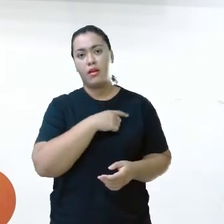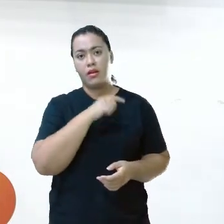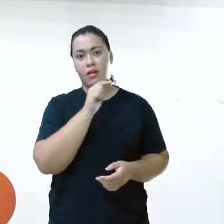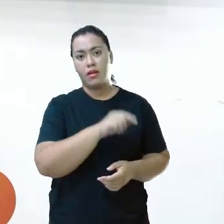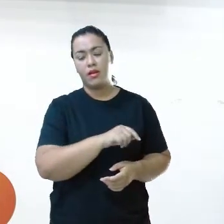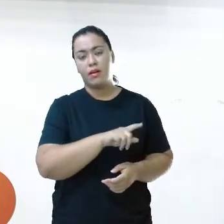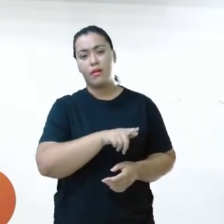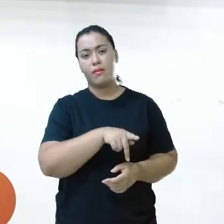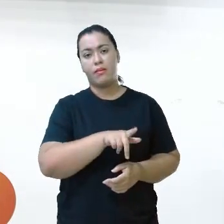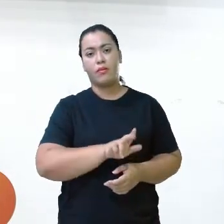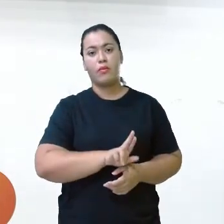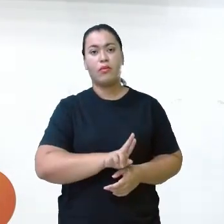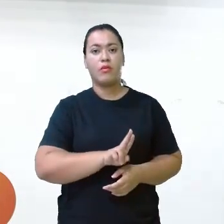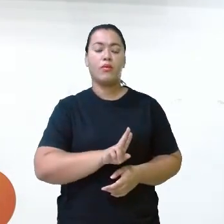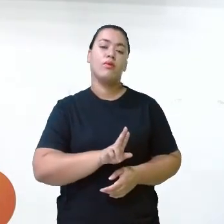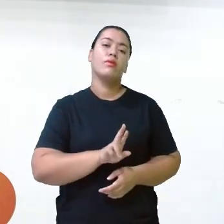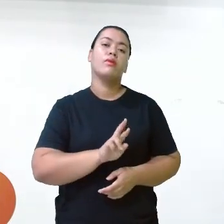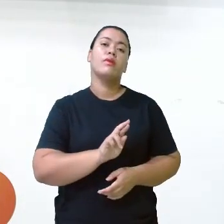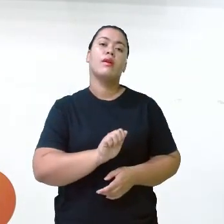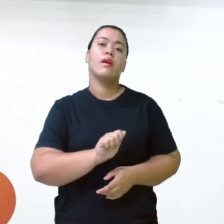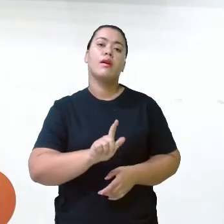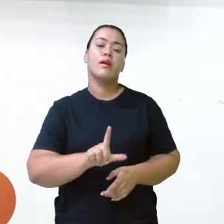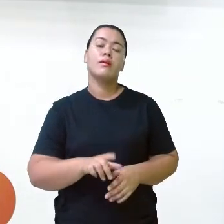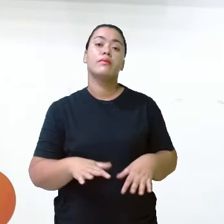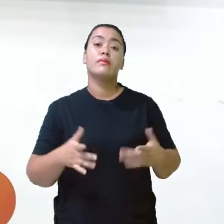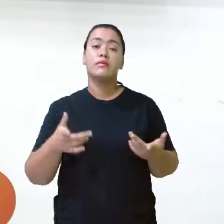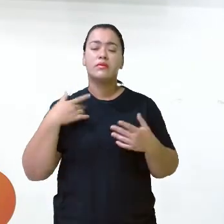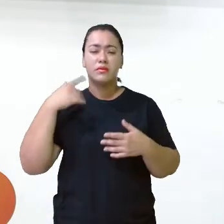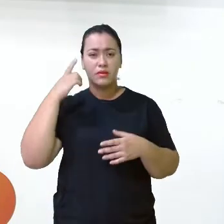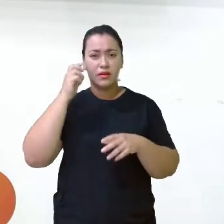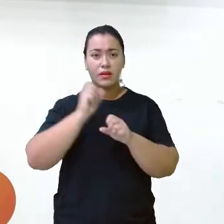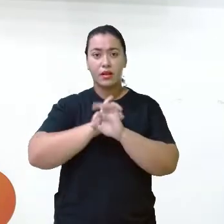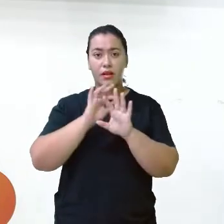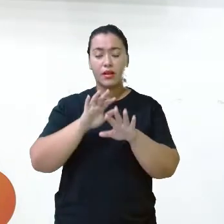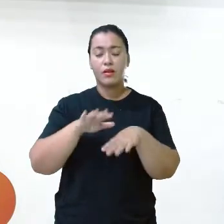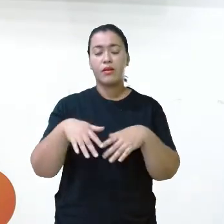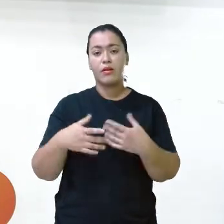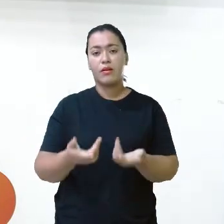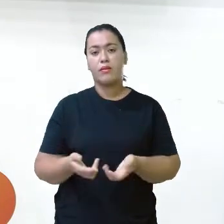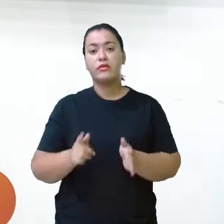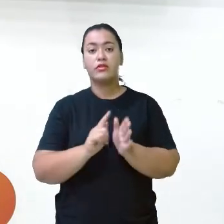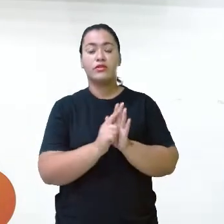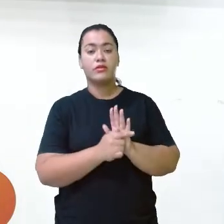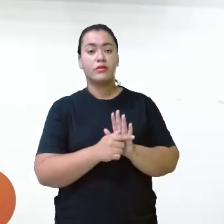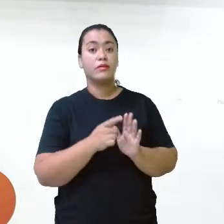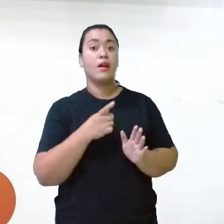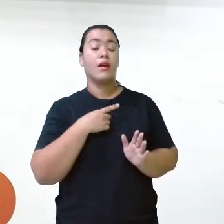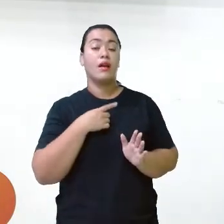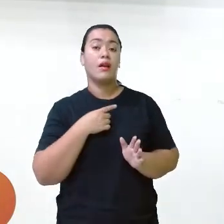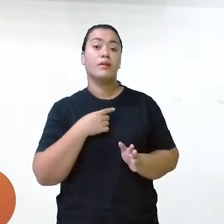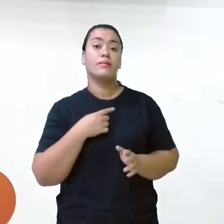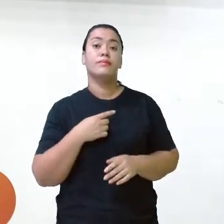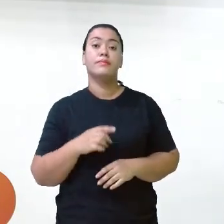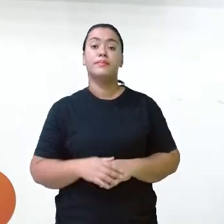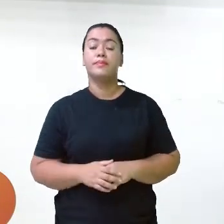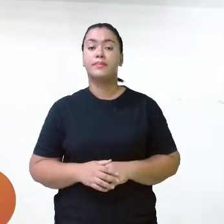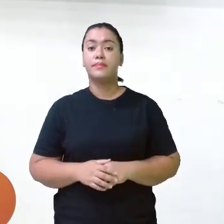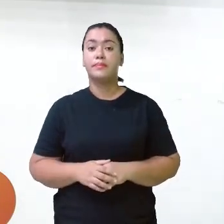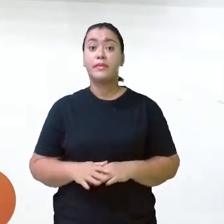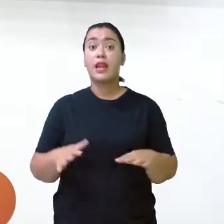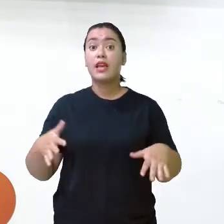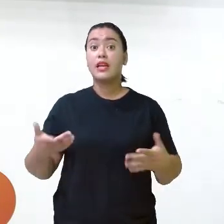masculino ou feminino. Ficou claro isso? Vocês entenderam? Então vamos seguir, tá? Olha aí.